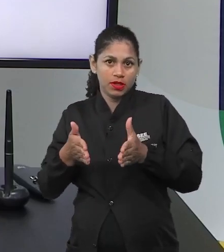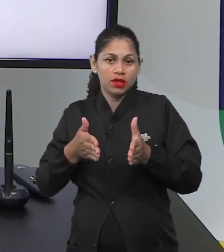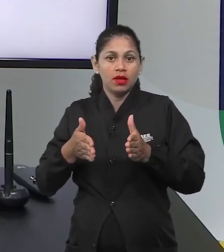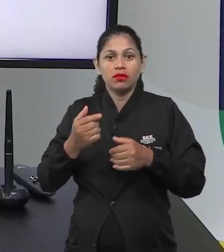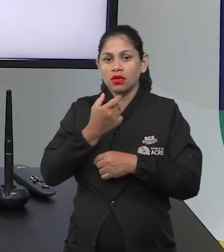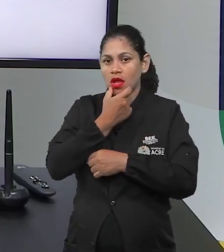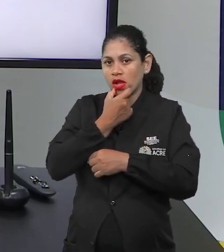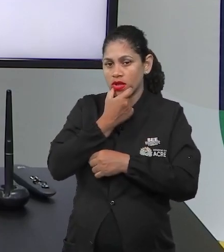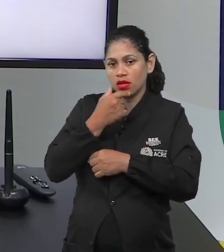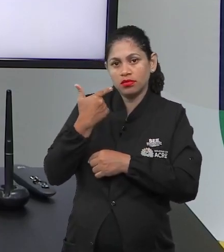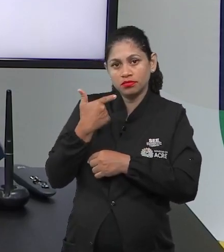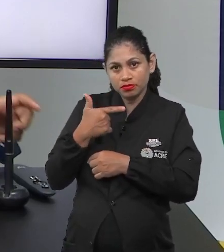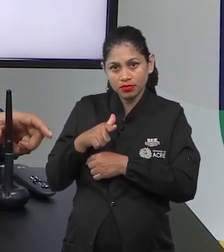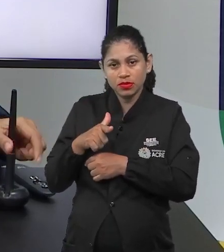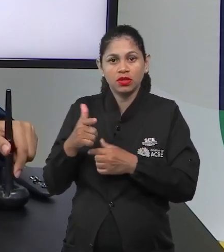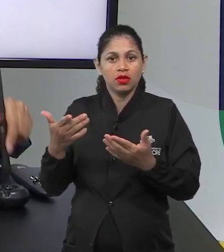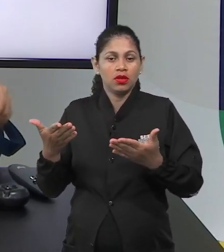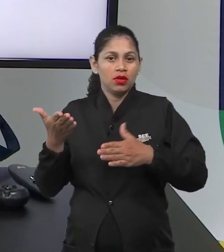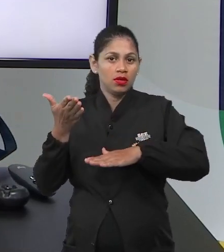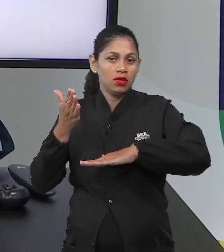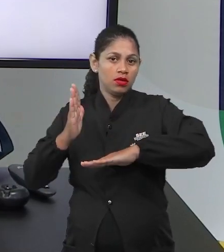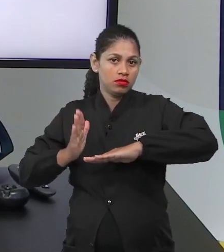língua inglesa nos dias atuais.